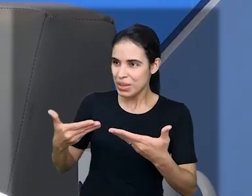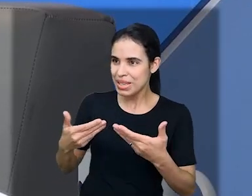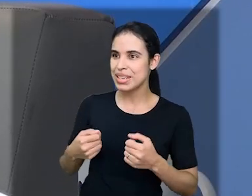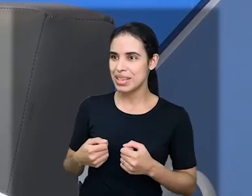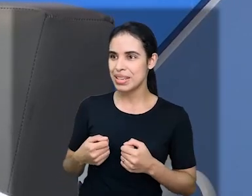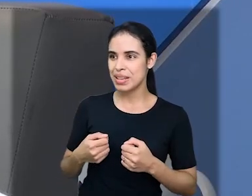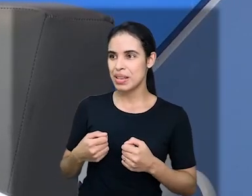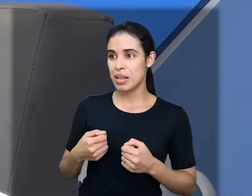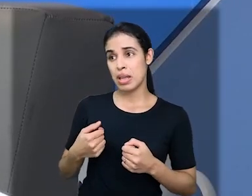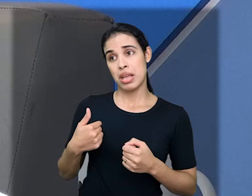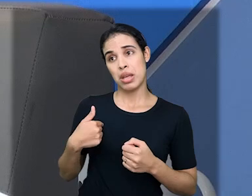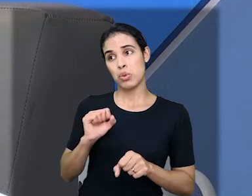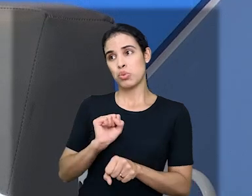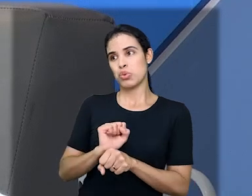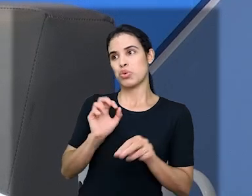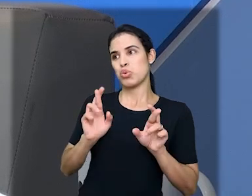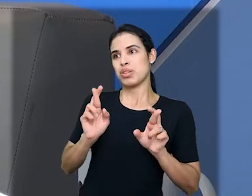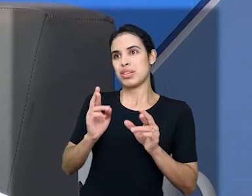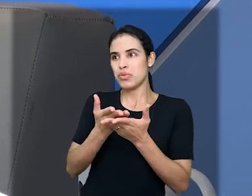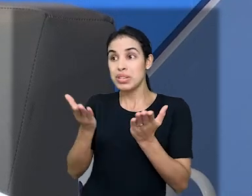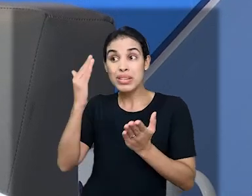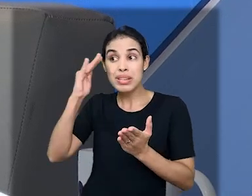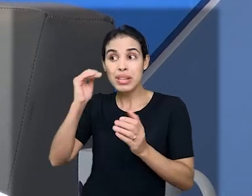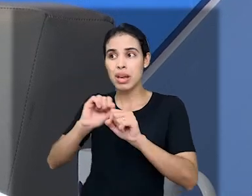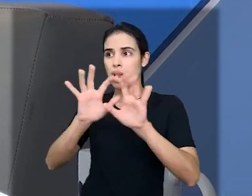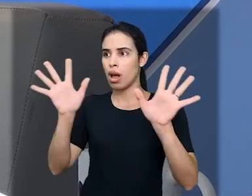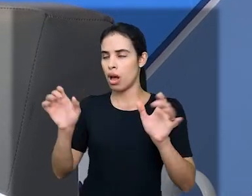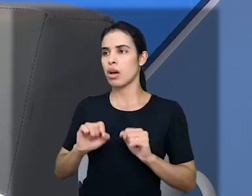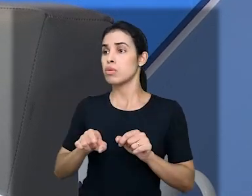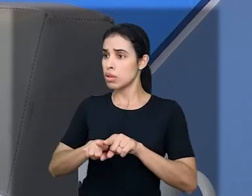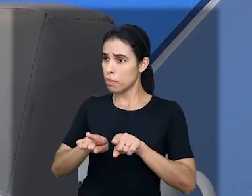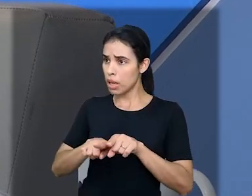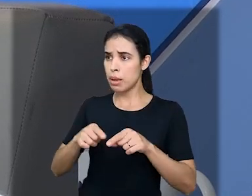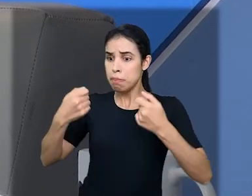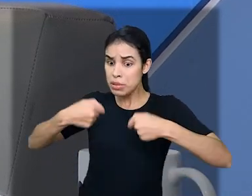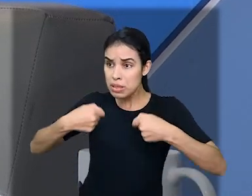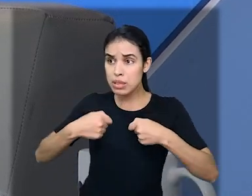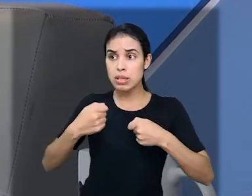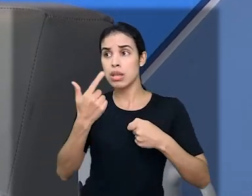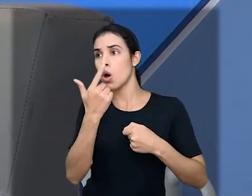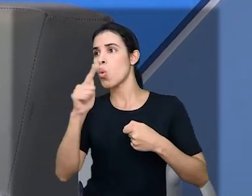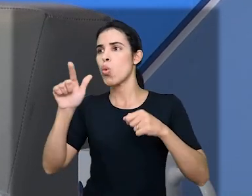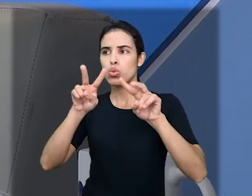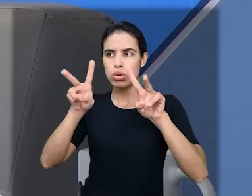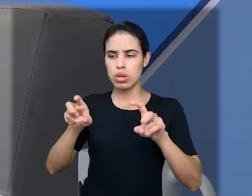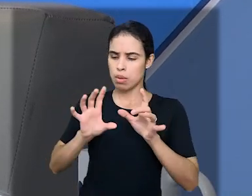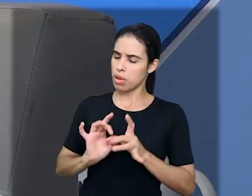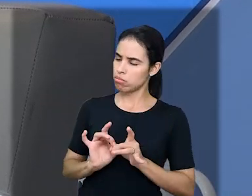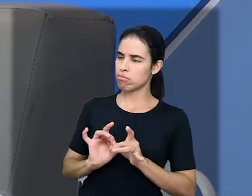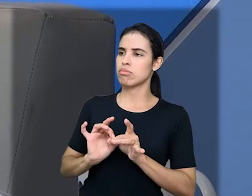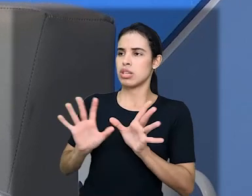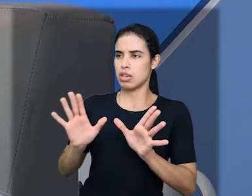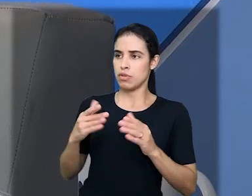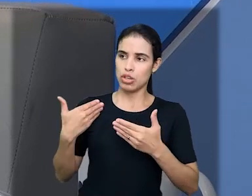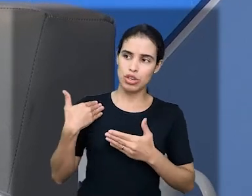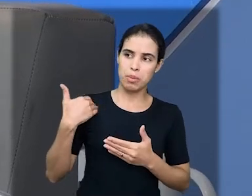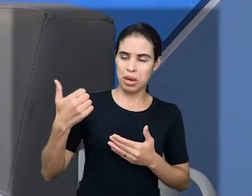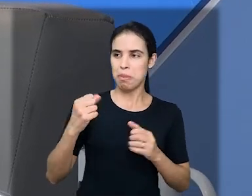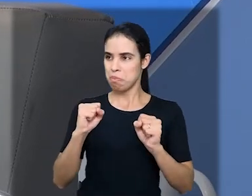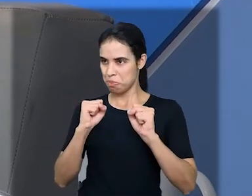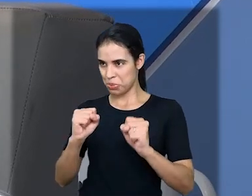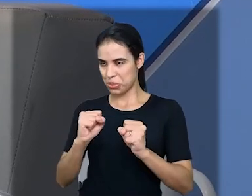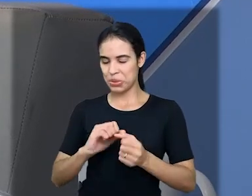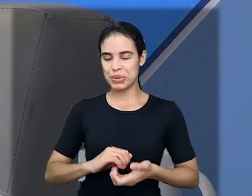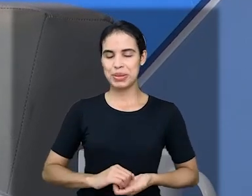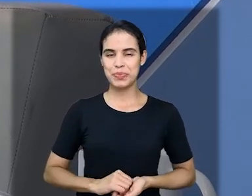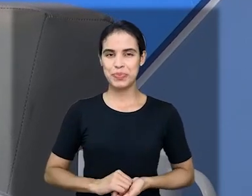que tenha sido útil e estou à disposição de todos e todas que precisarem bater um papo sobre o tema e sempre